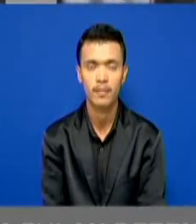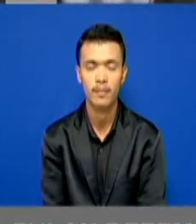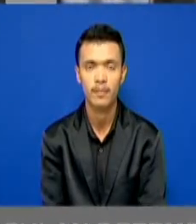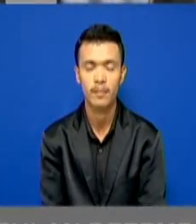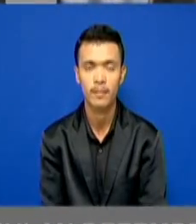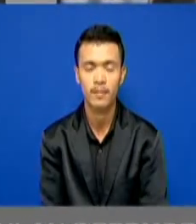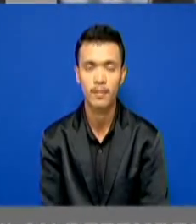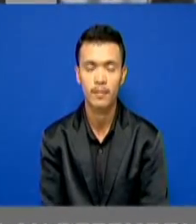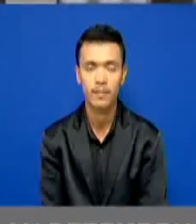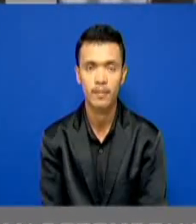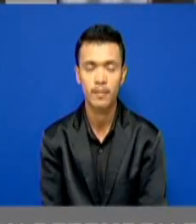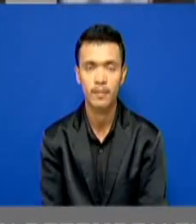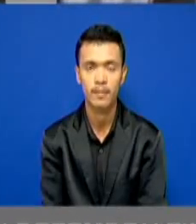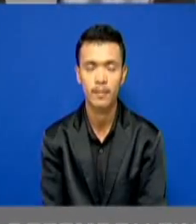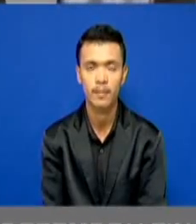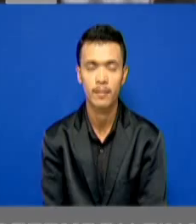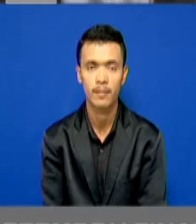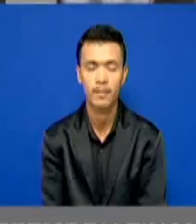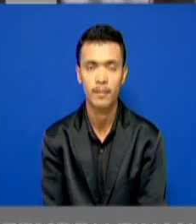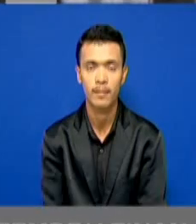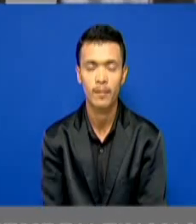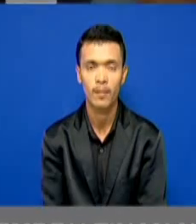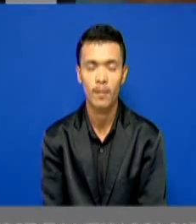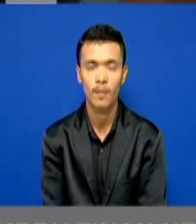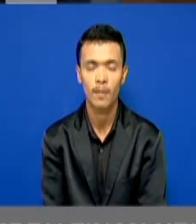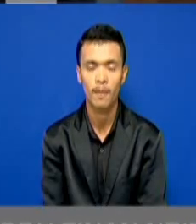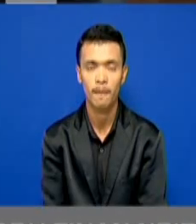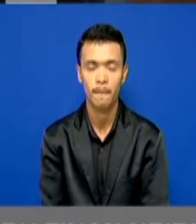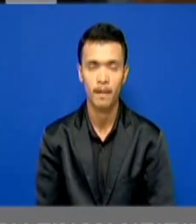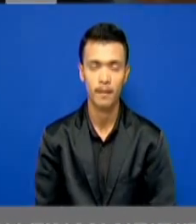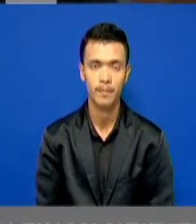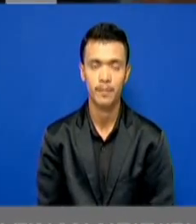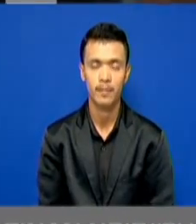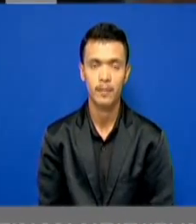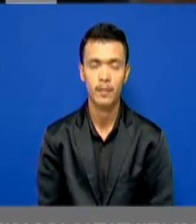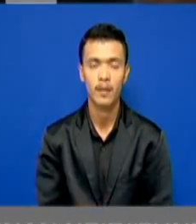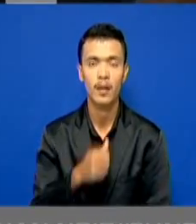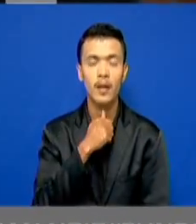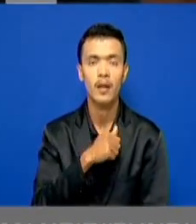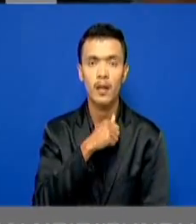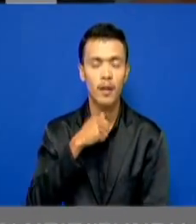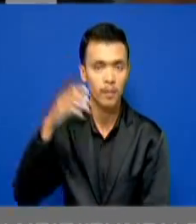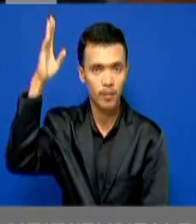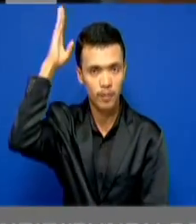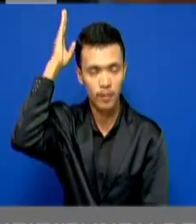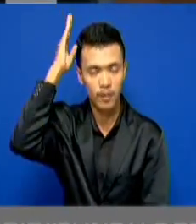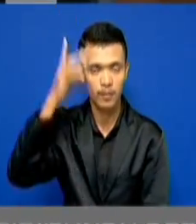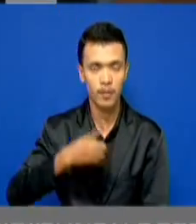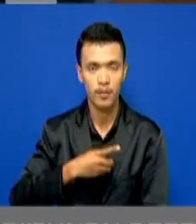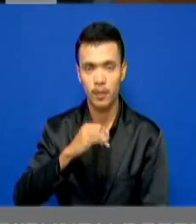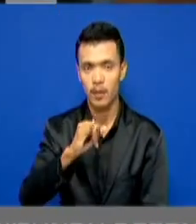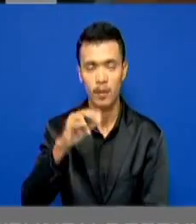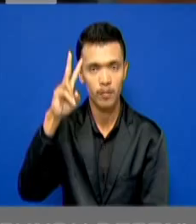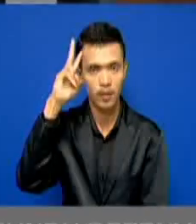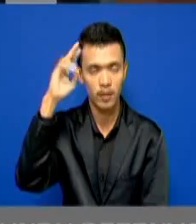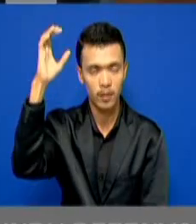de divulgar, ensinar a língua portuguesa. Arcebispo Arquidiocese Metropolitana Dili,